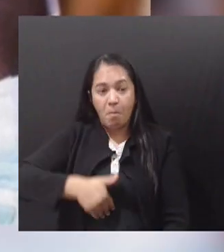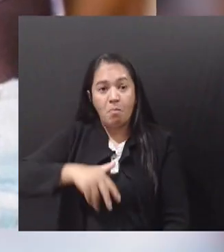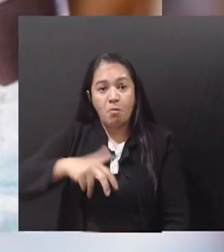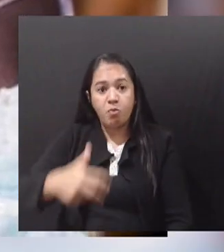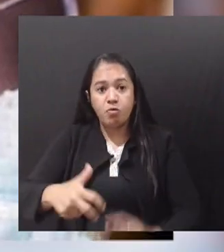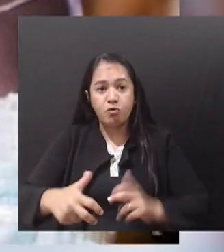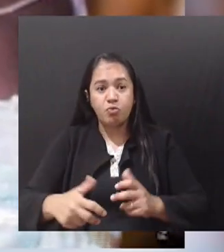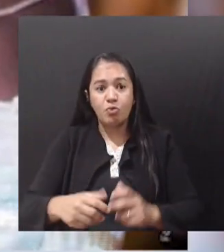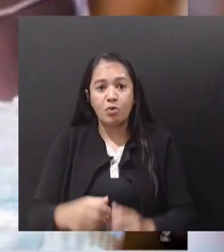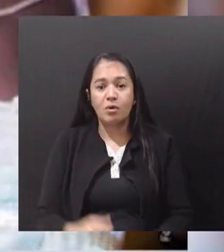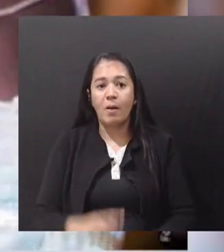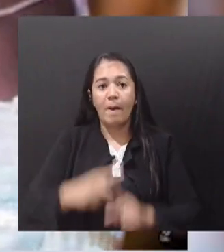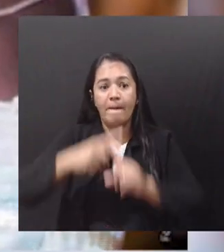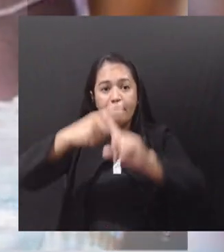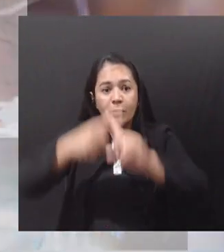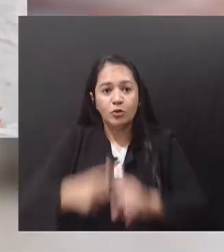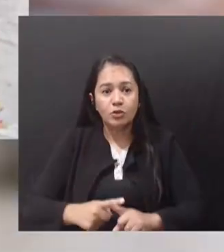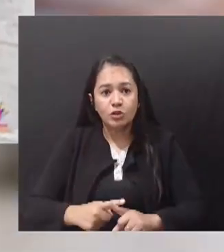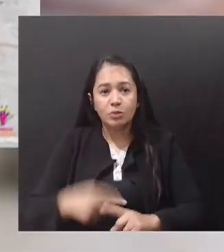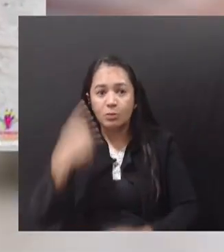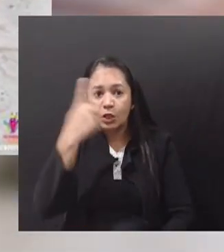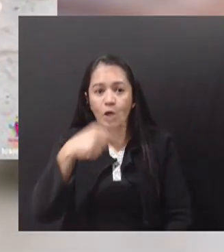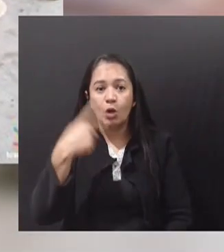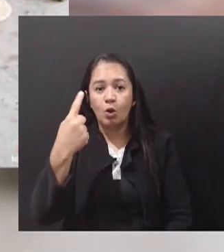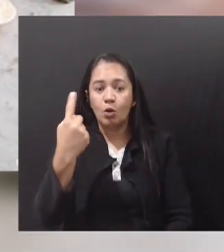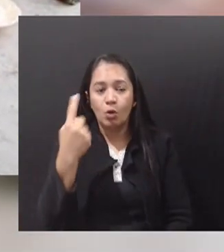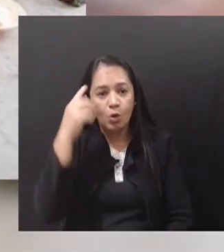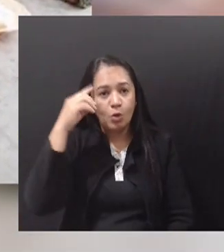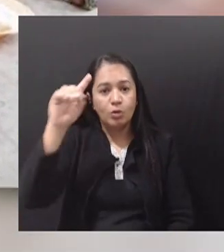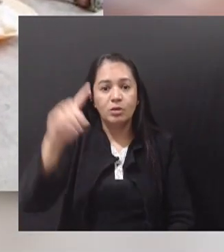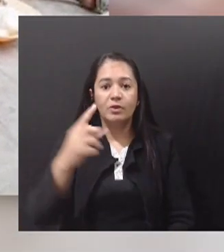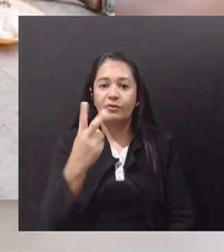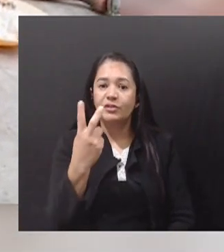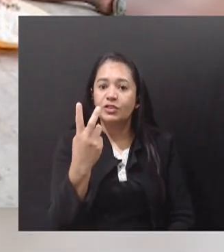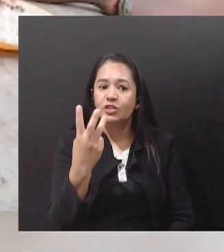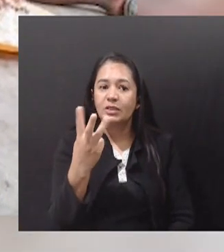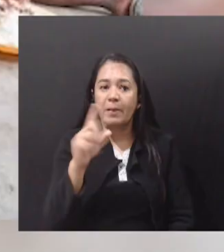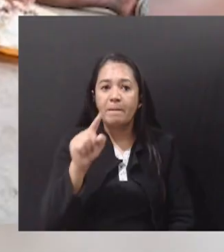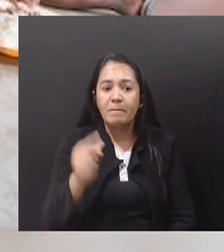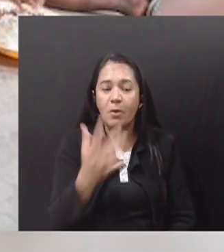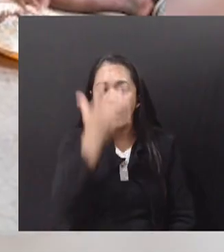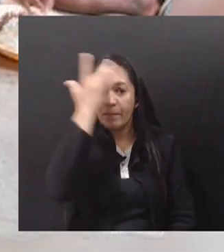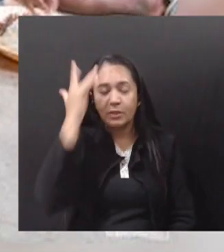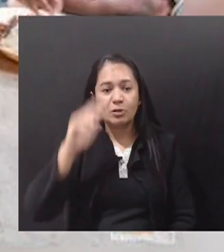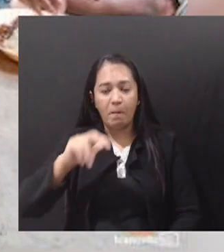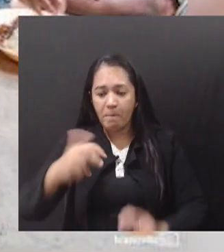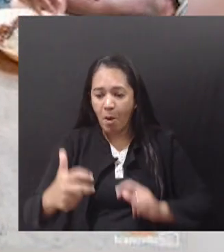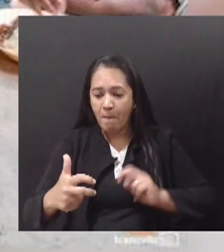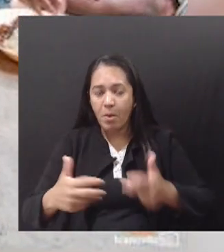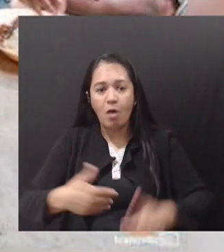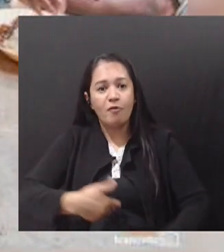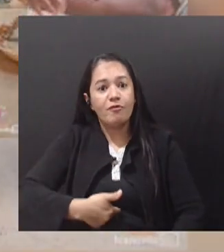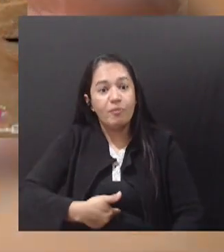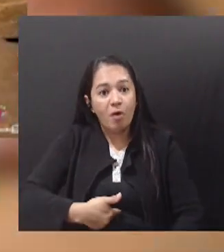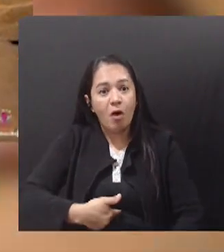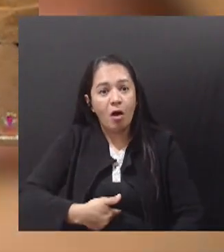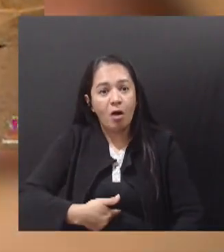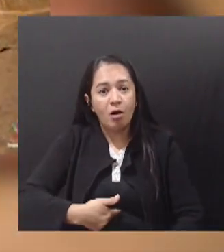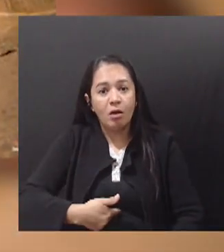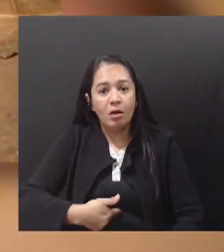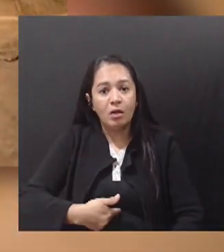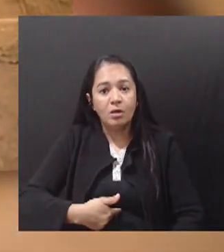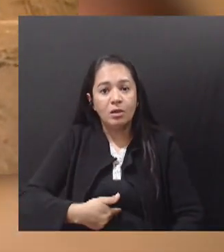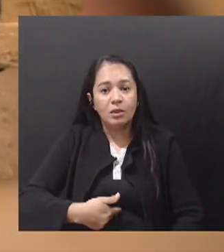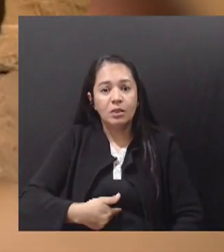multiplica 24 horas no dia, você tem 23 mil pessoas morrendo por dia. Então, se você fizer... Não todas